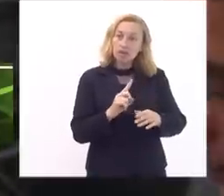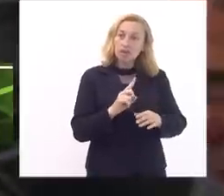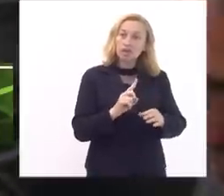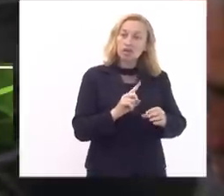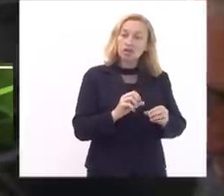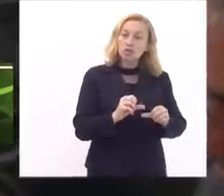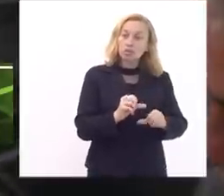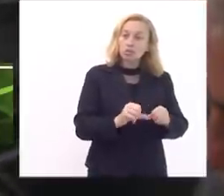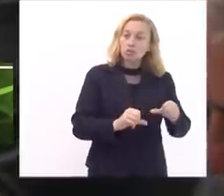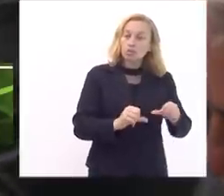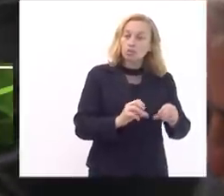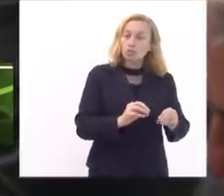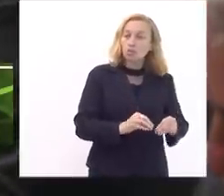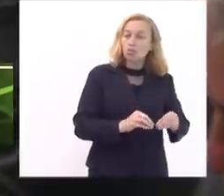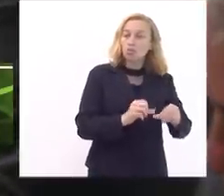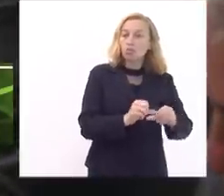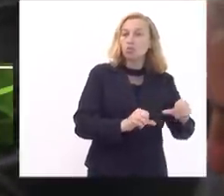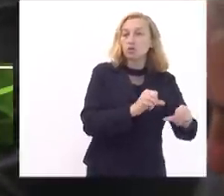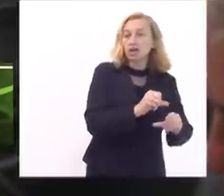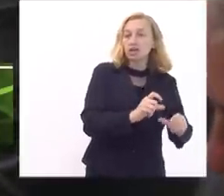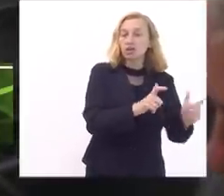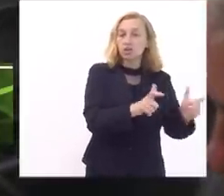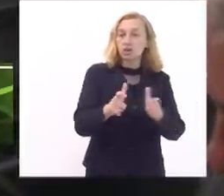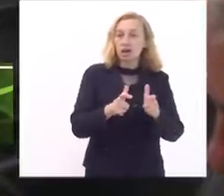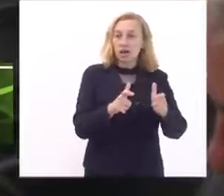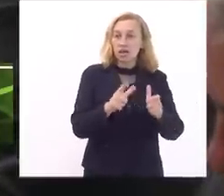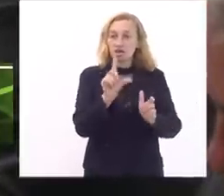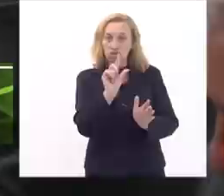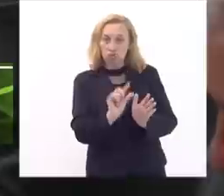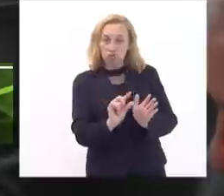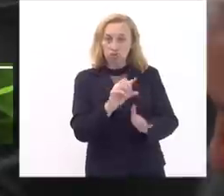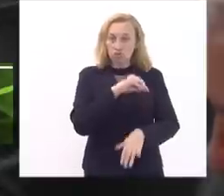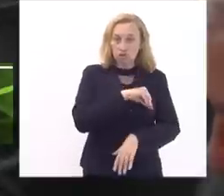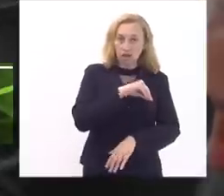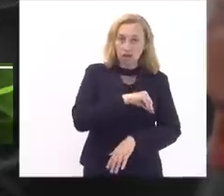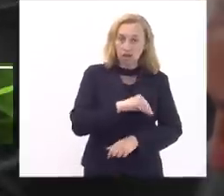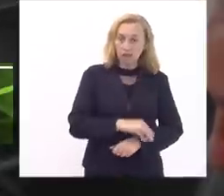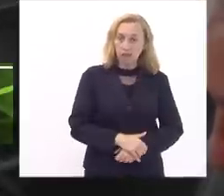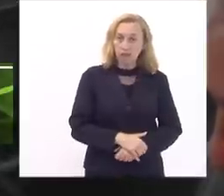com irredutibilidade salarial.